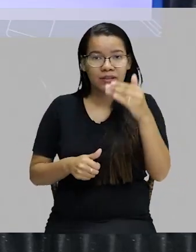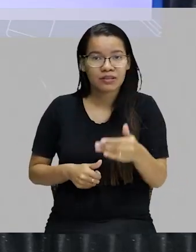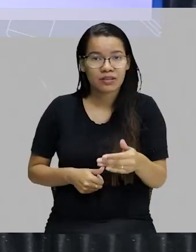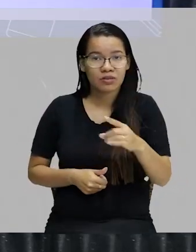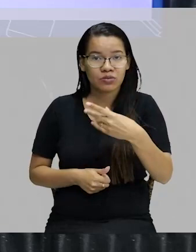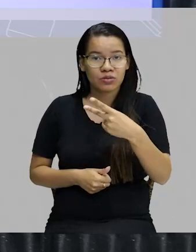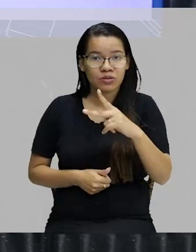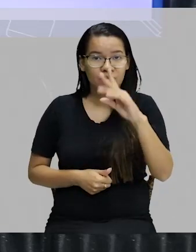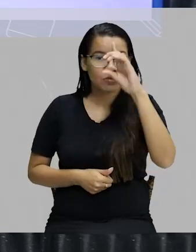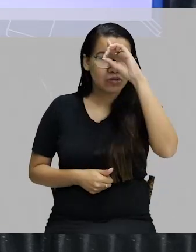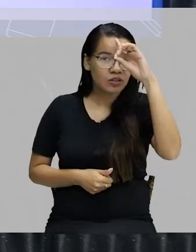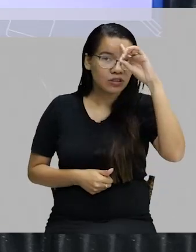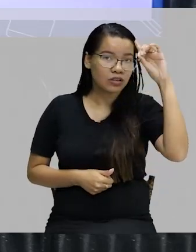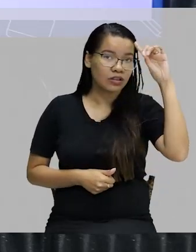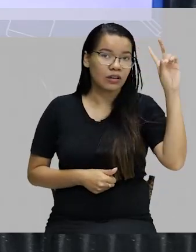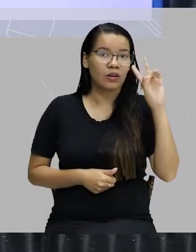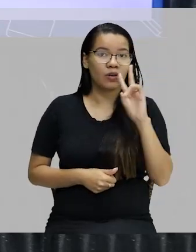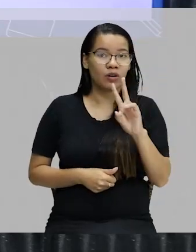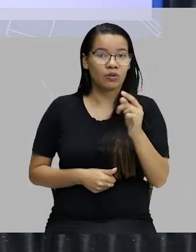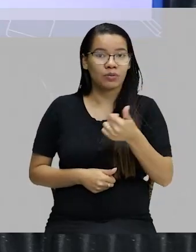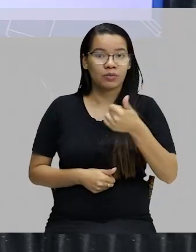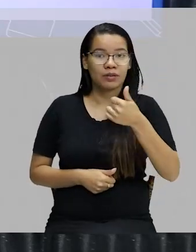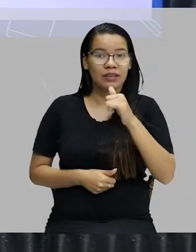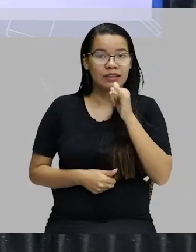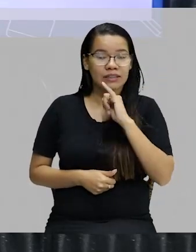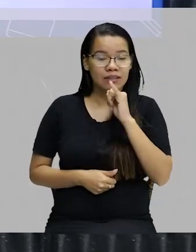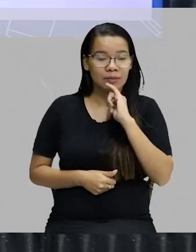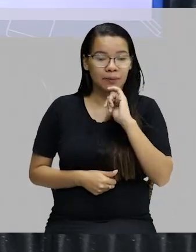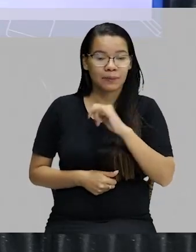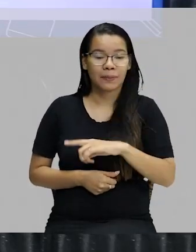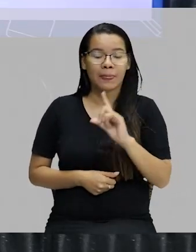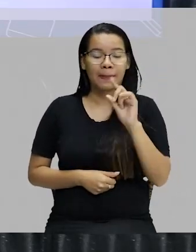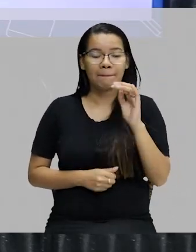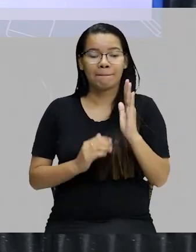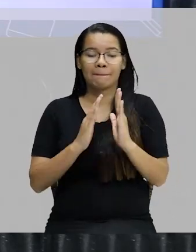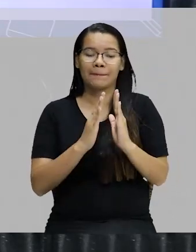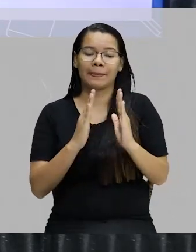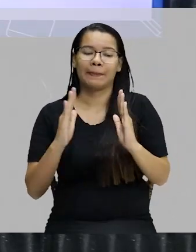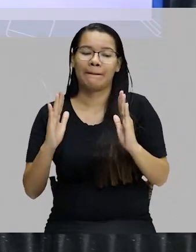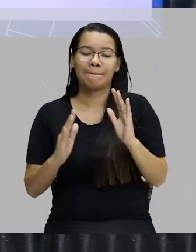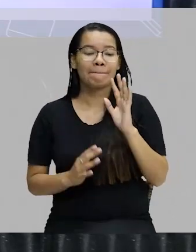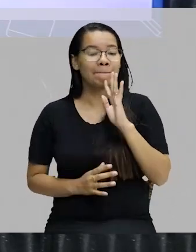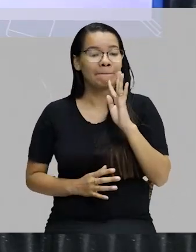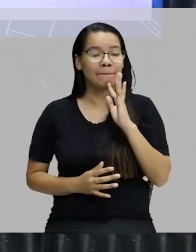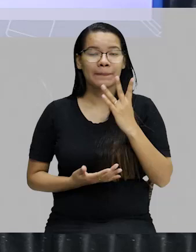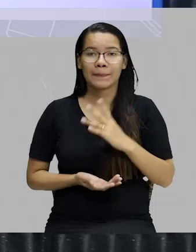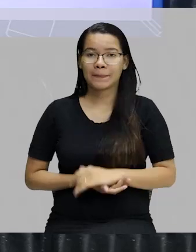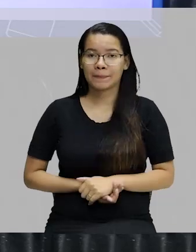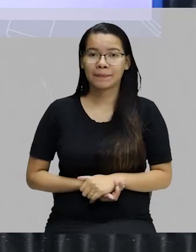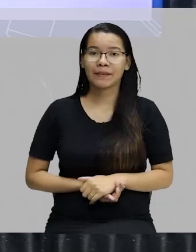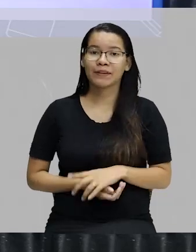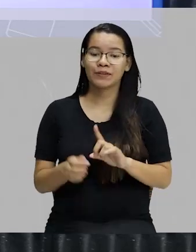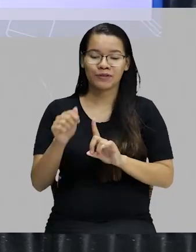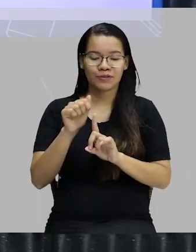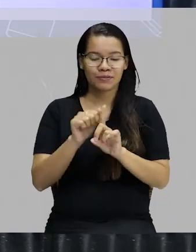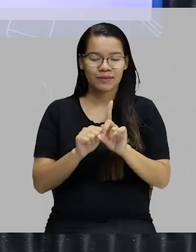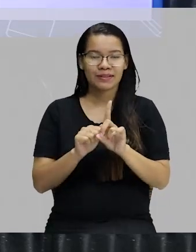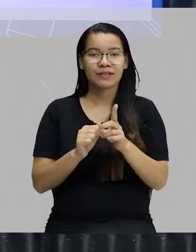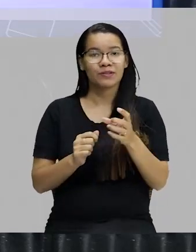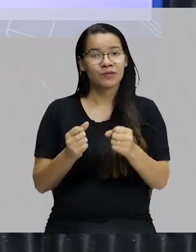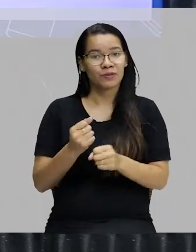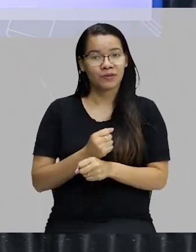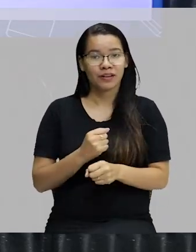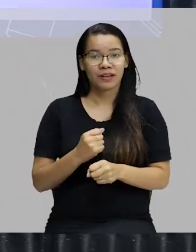teu dia a dia. Olha só aqui o primeiro exemplo. É que aqui é uma sequência muito conhecida, a sequência dos meses do